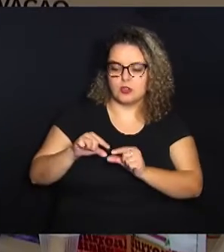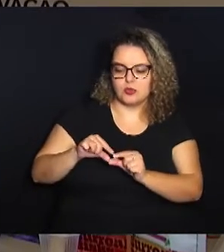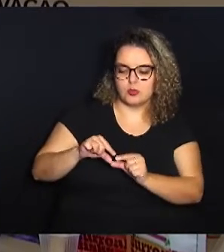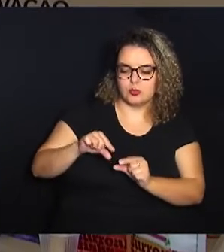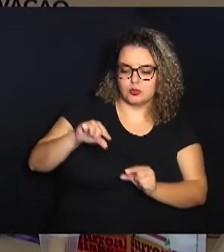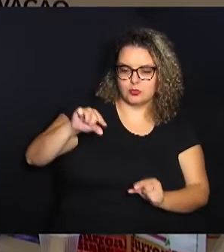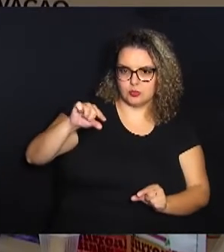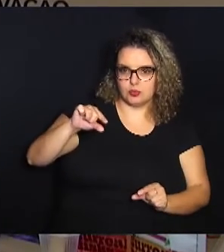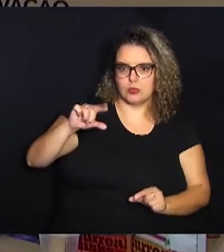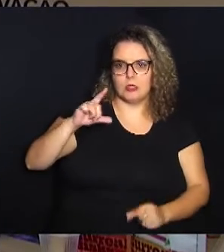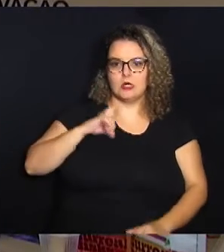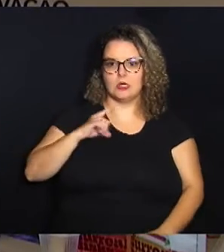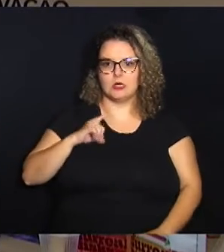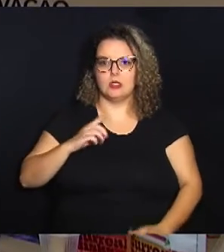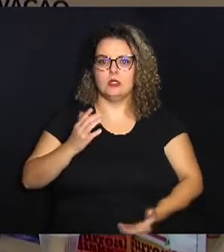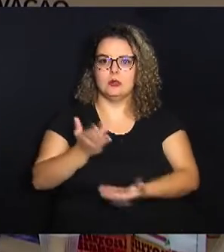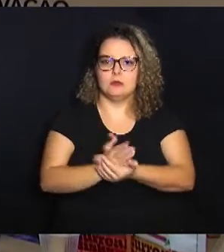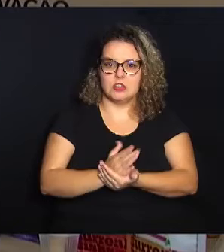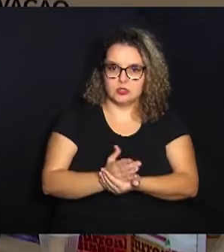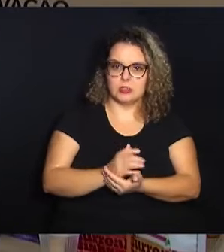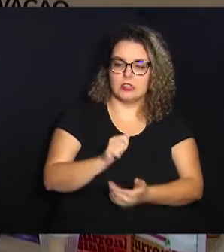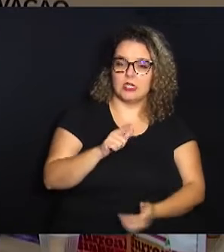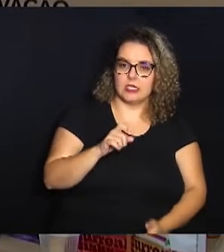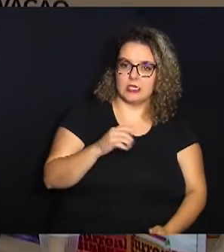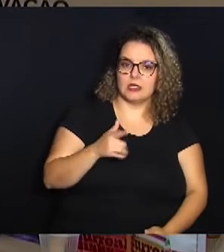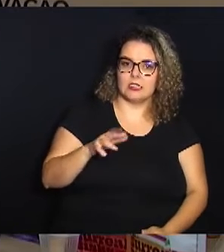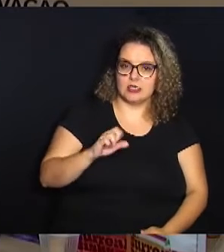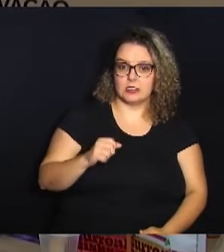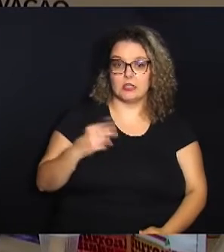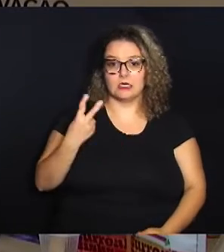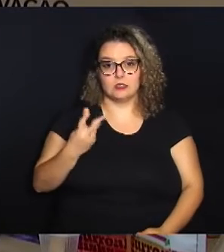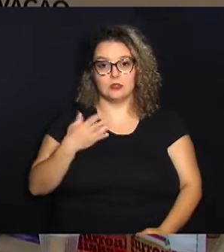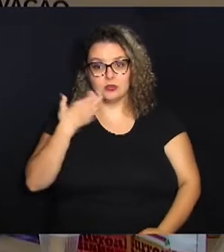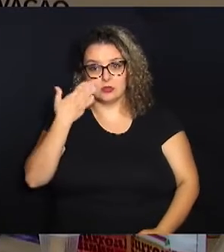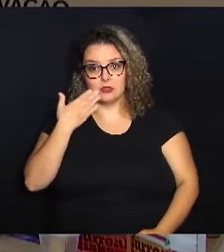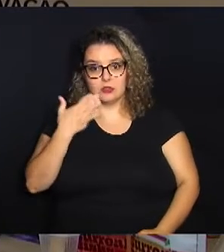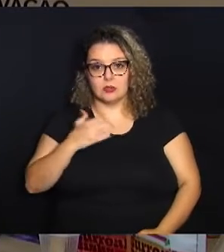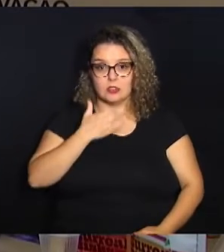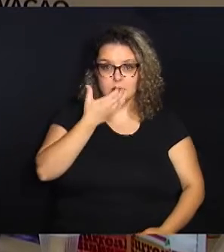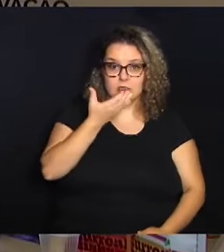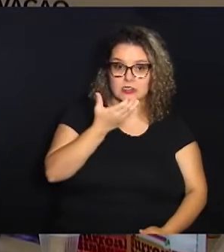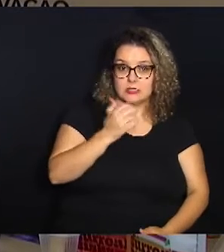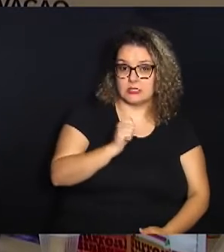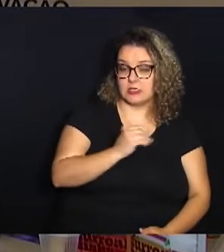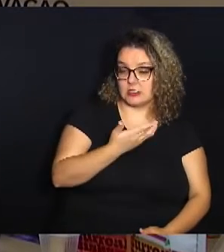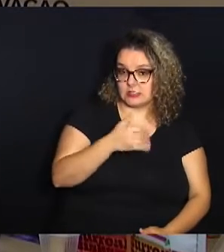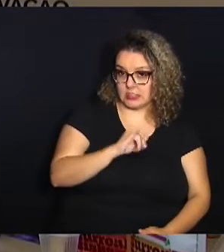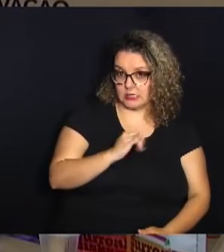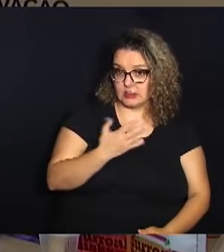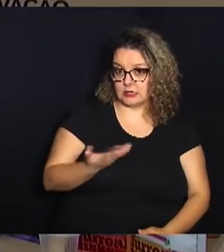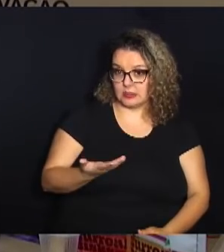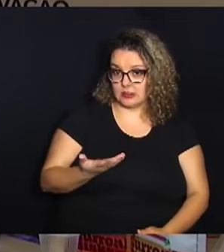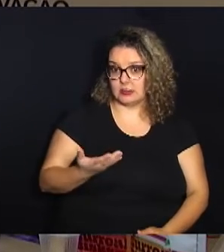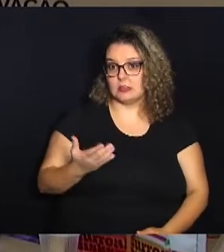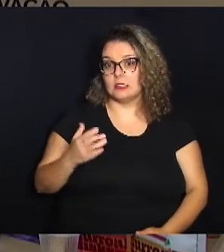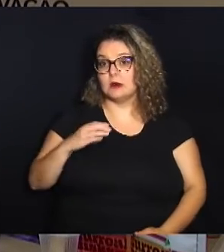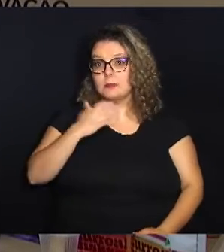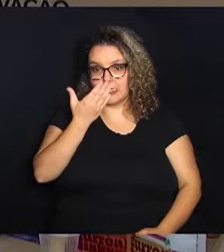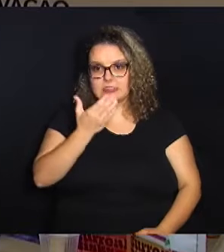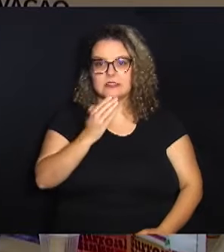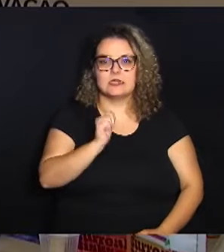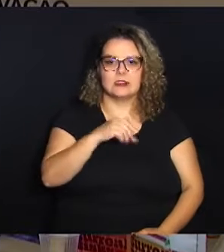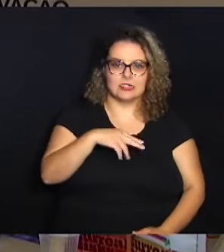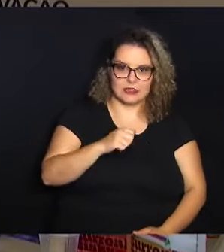lançar o mandioca e alecrim e 2 doces como novidade, maçã e açaí, maçã e canela e banana e